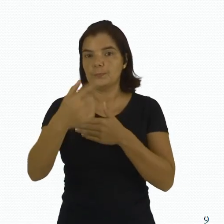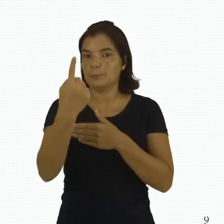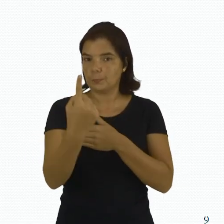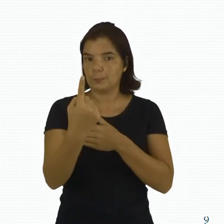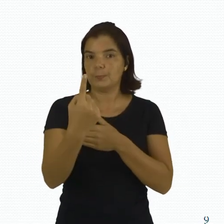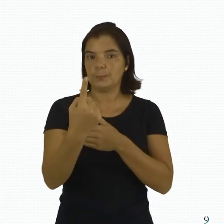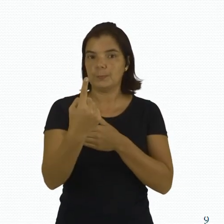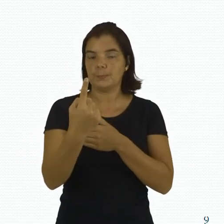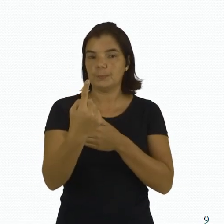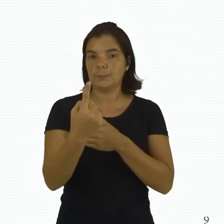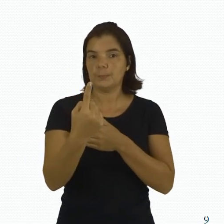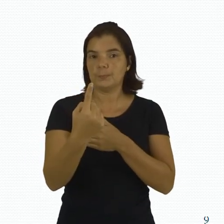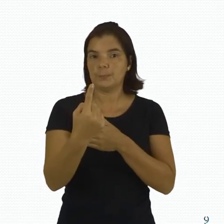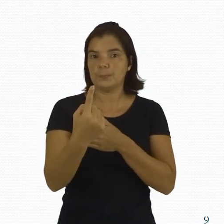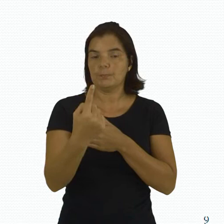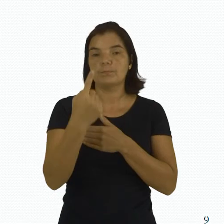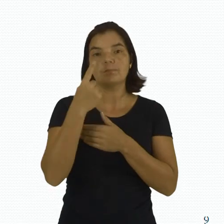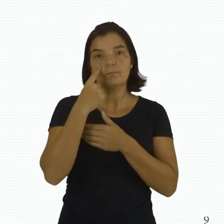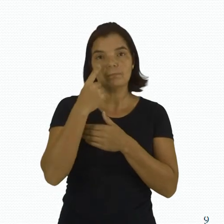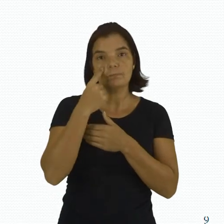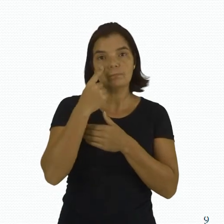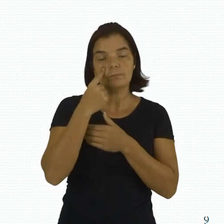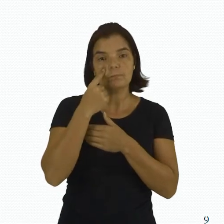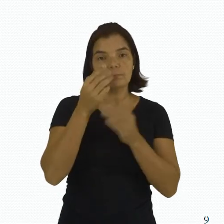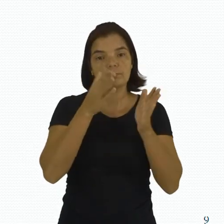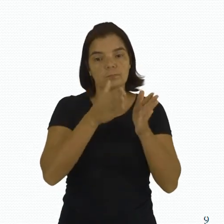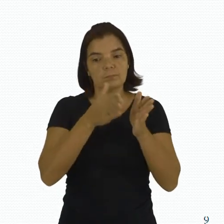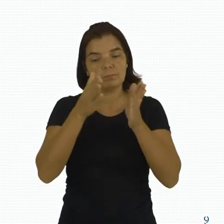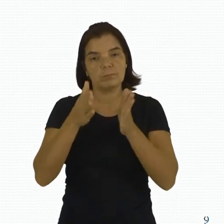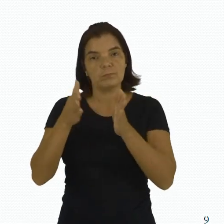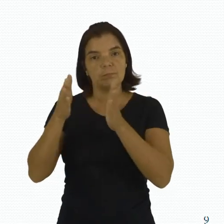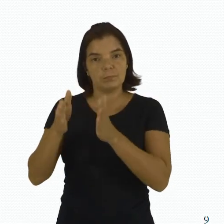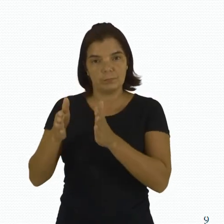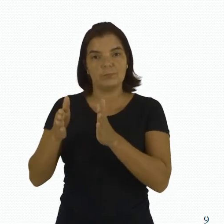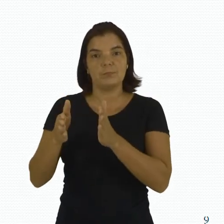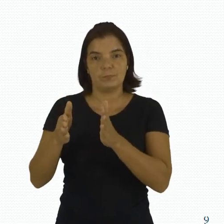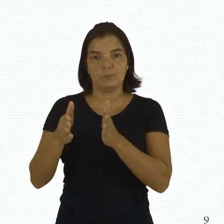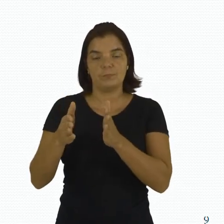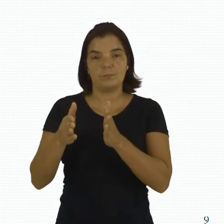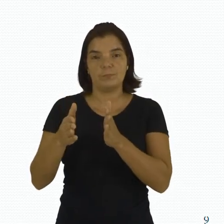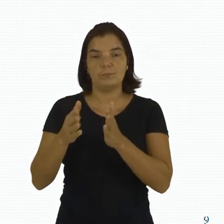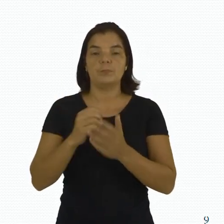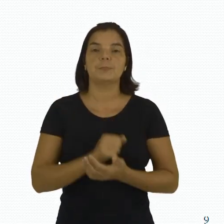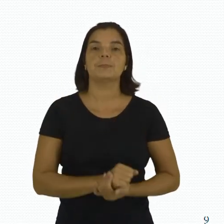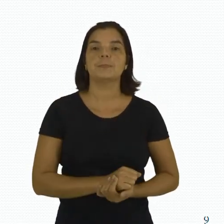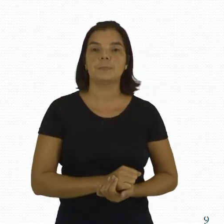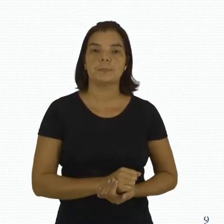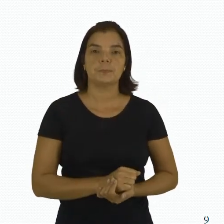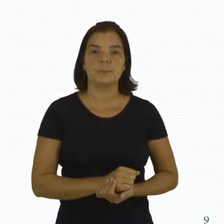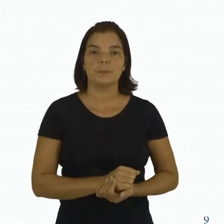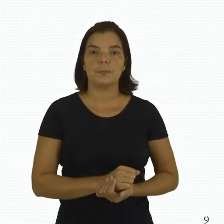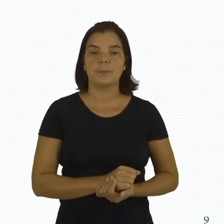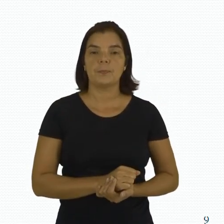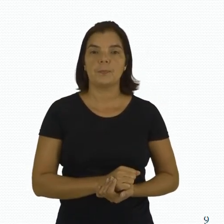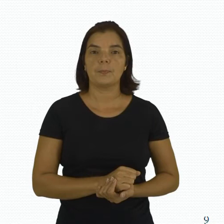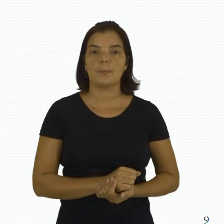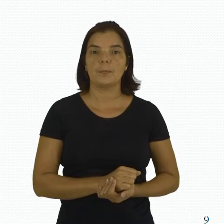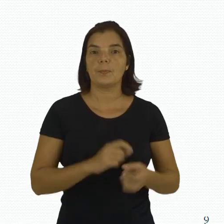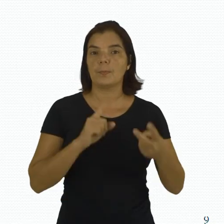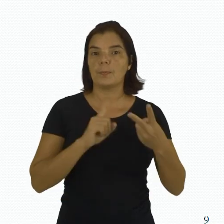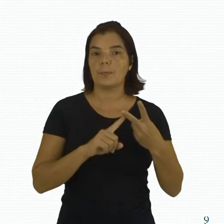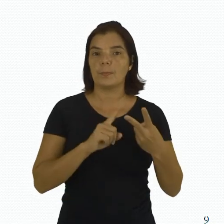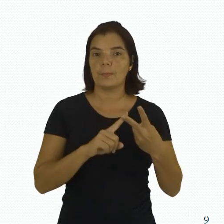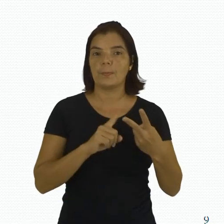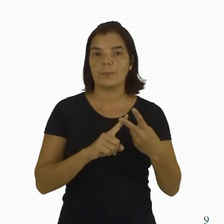1. Aí você identifica, você vai contemplar a sua dízima periódica.